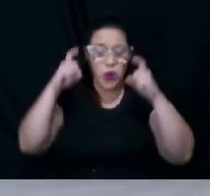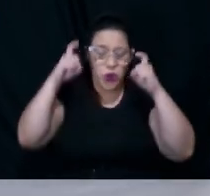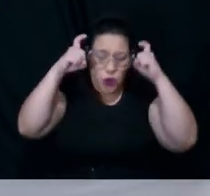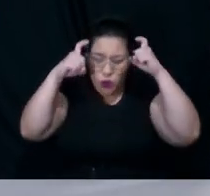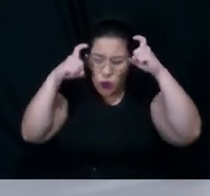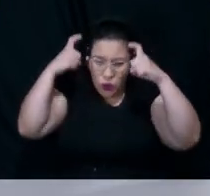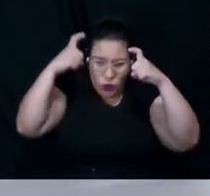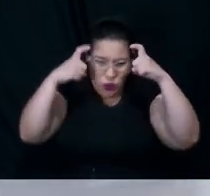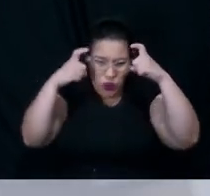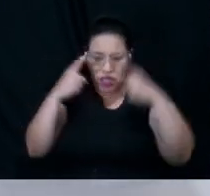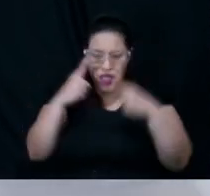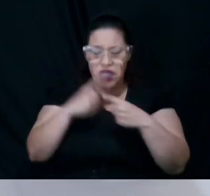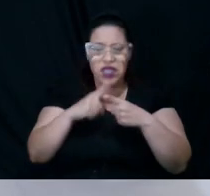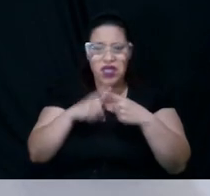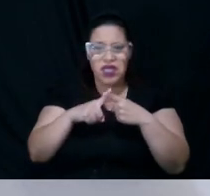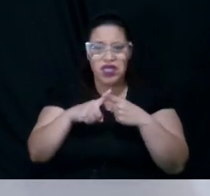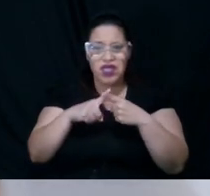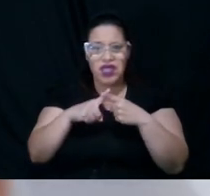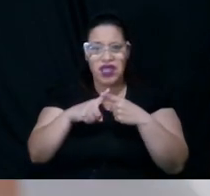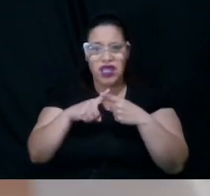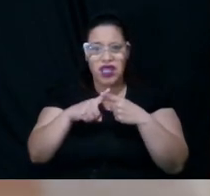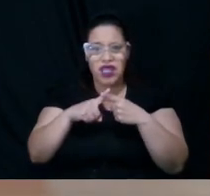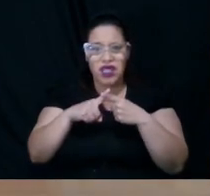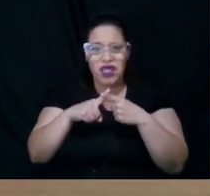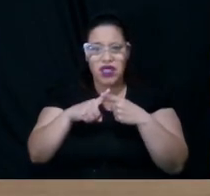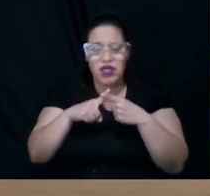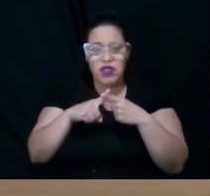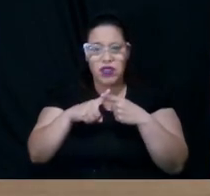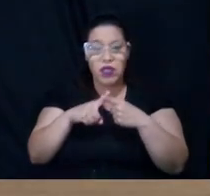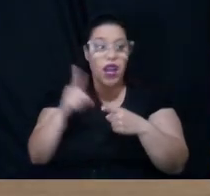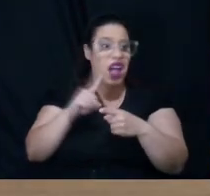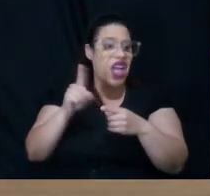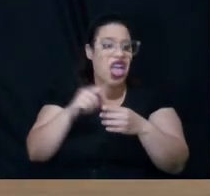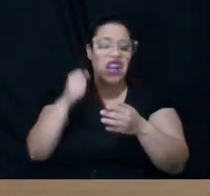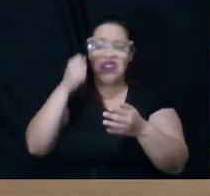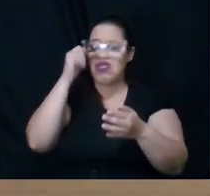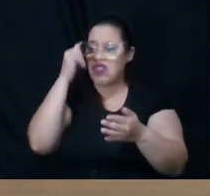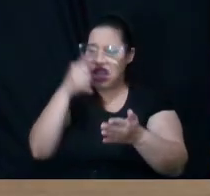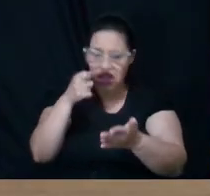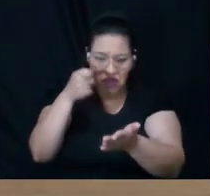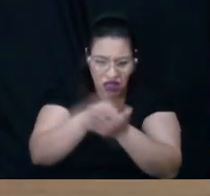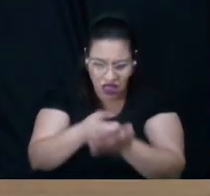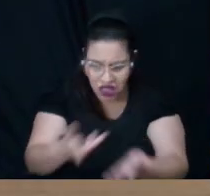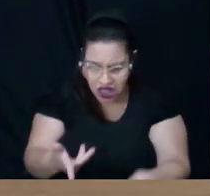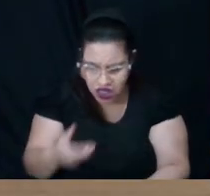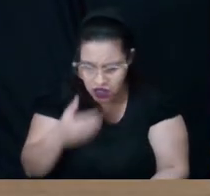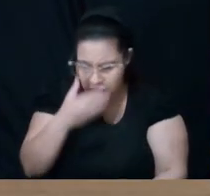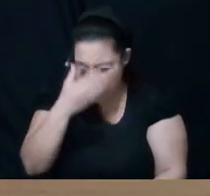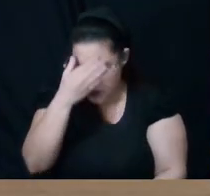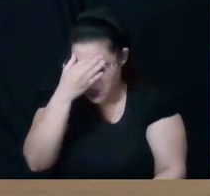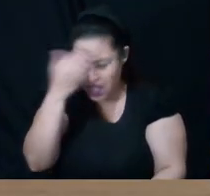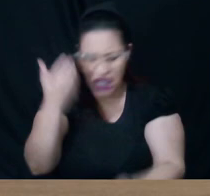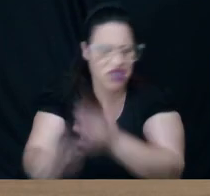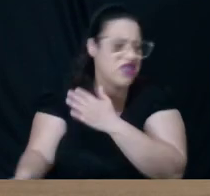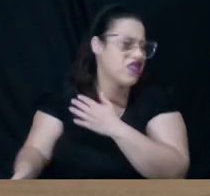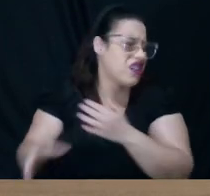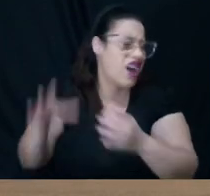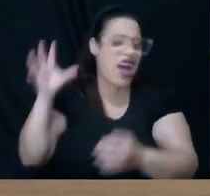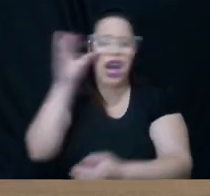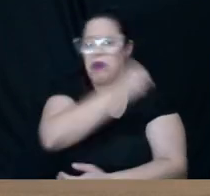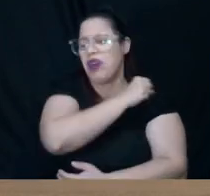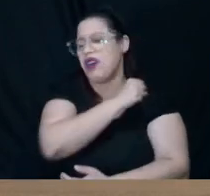aquela despesa ela se tornou algo que não estava prevista e a pessoa ela quer se livrar daquilo o mais rápido possível. Então